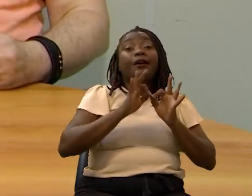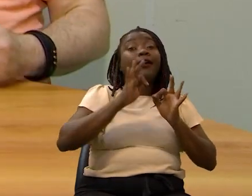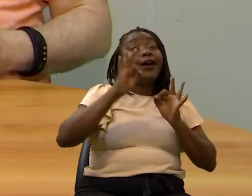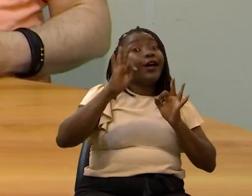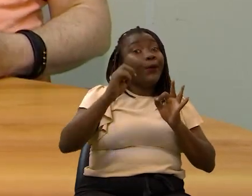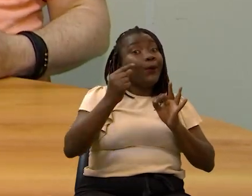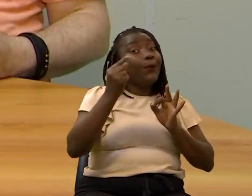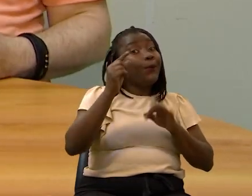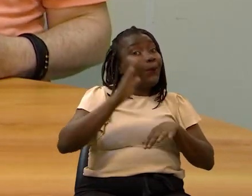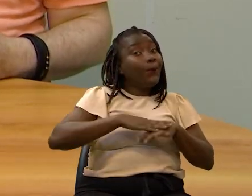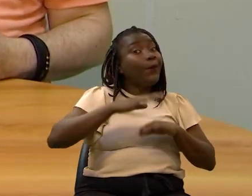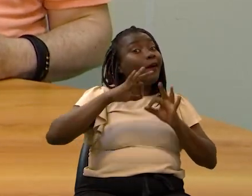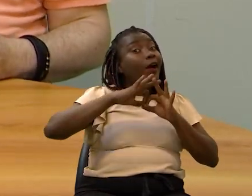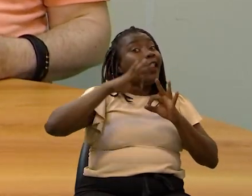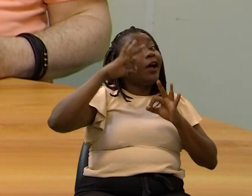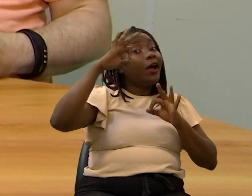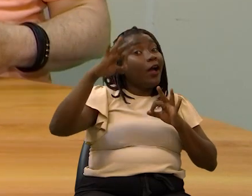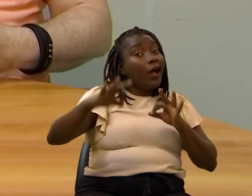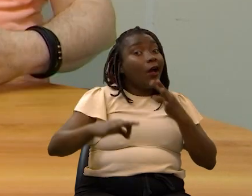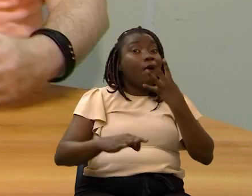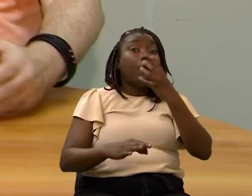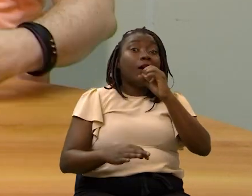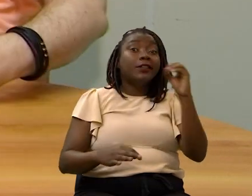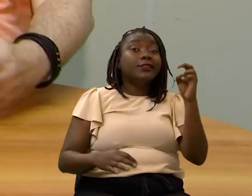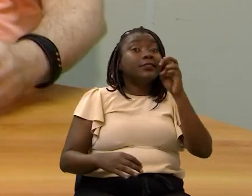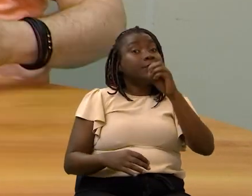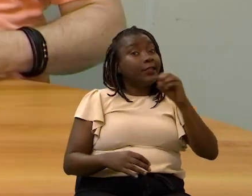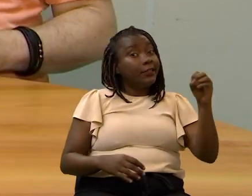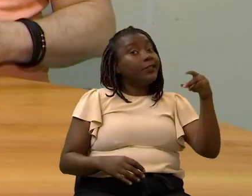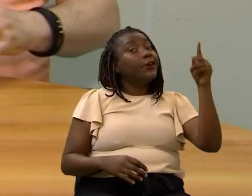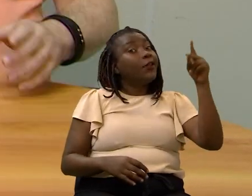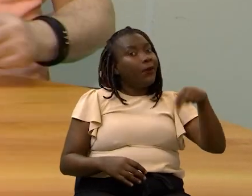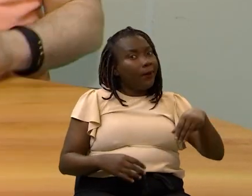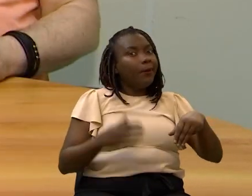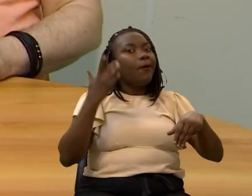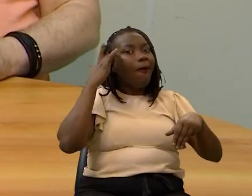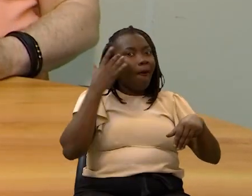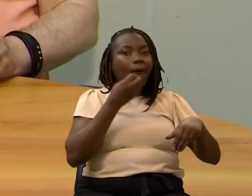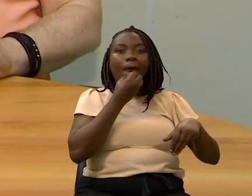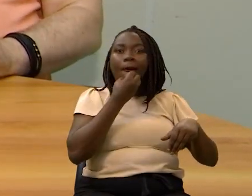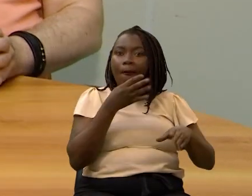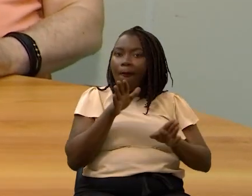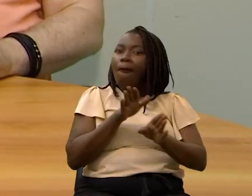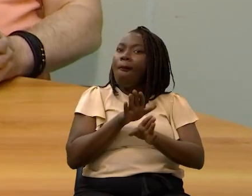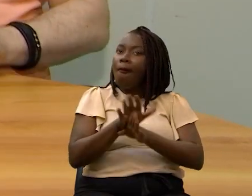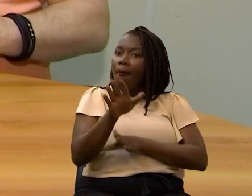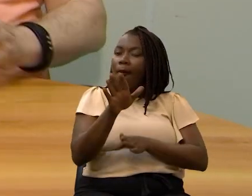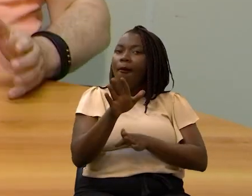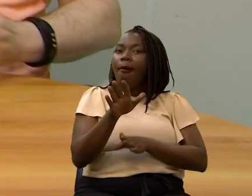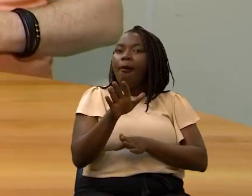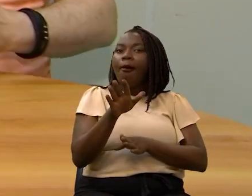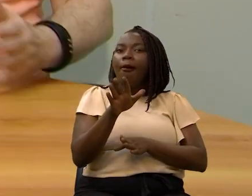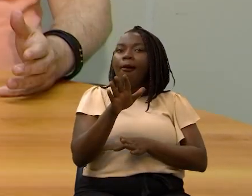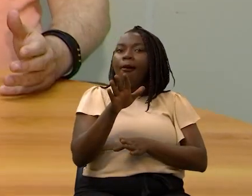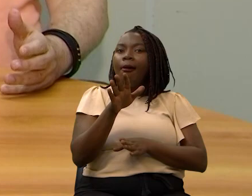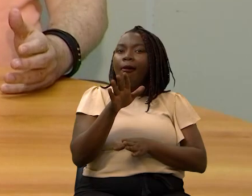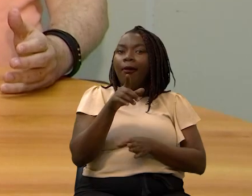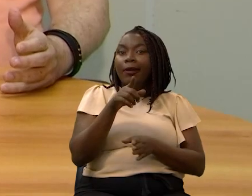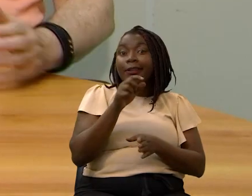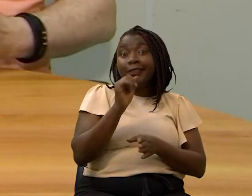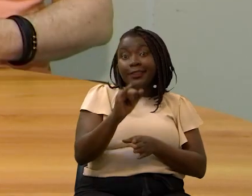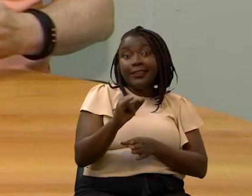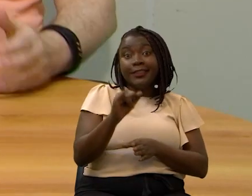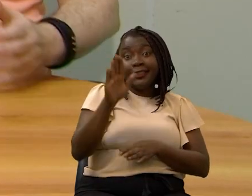um pouco mais extensa, na casa aí dos 400, 500 quilômetros, acho que seria bom que vá